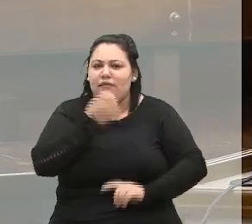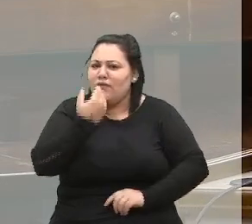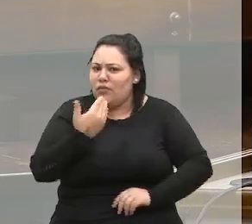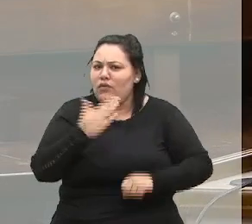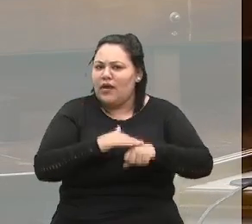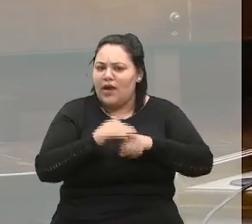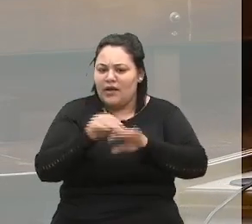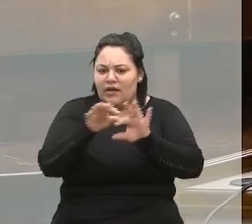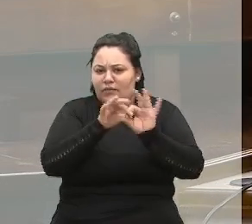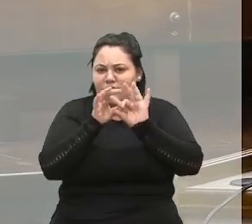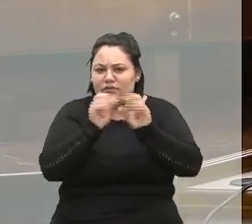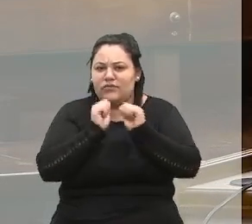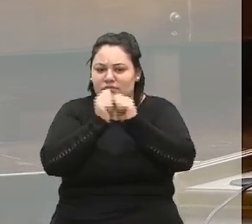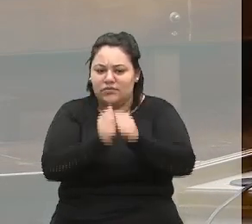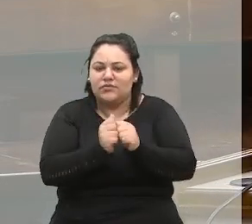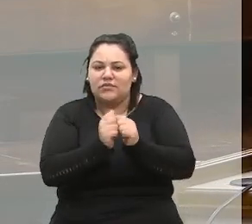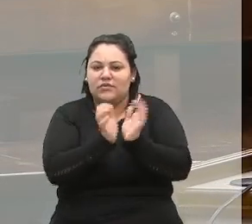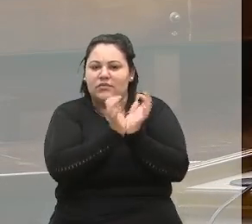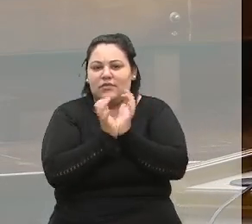aos teus colegas. E